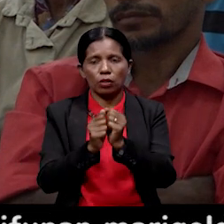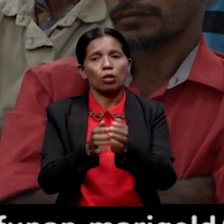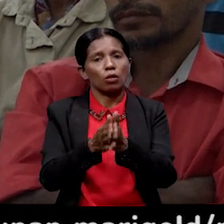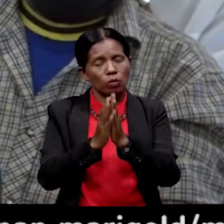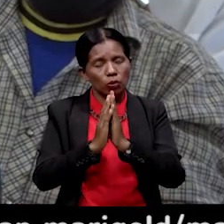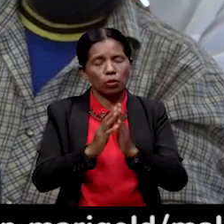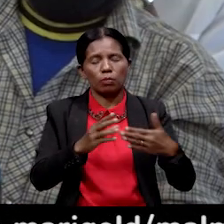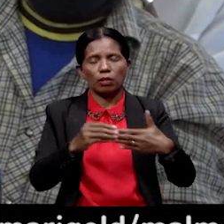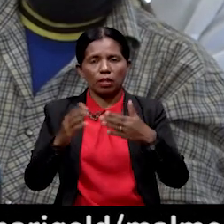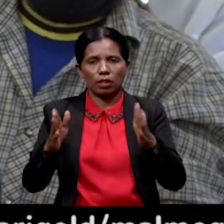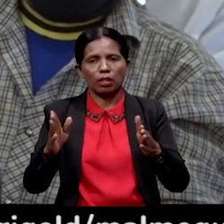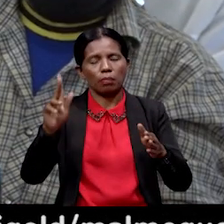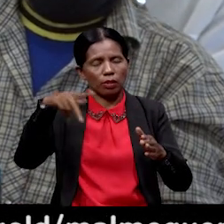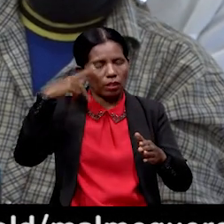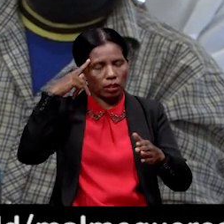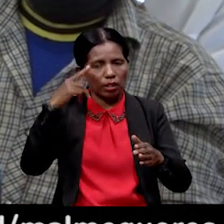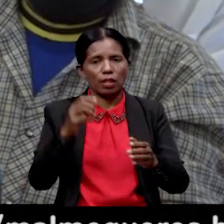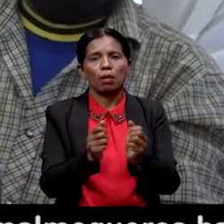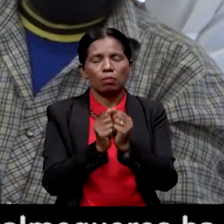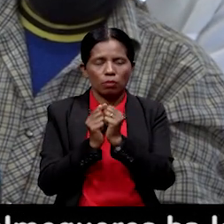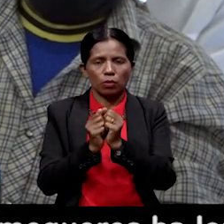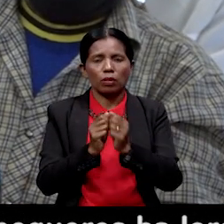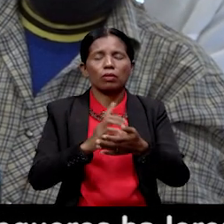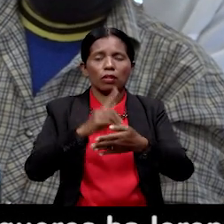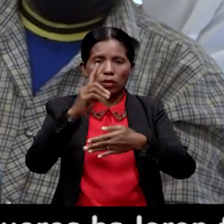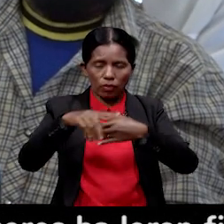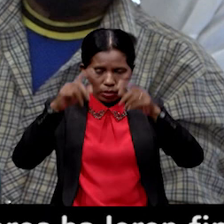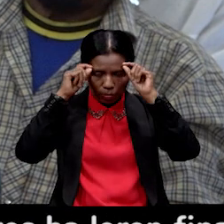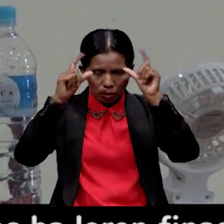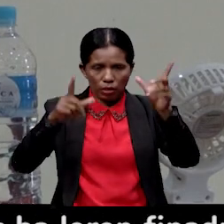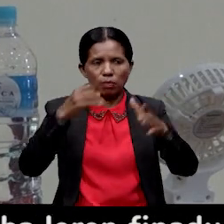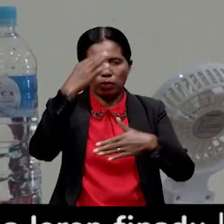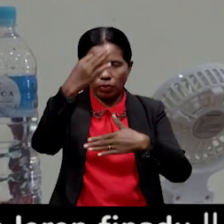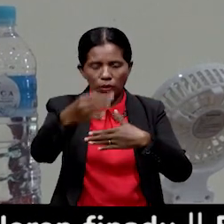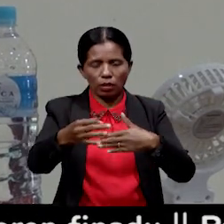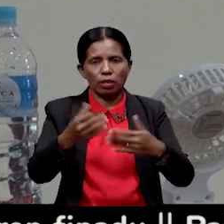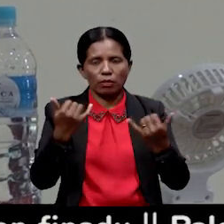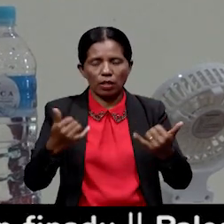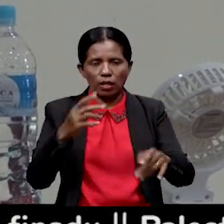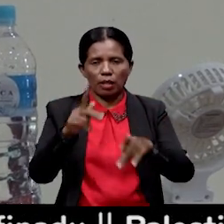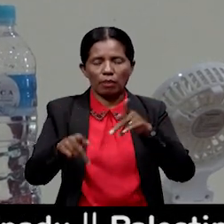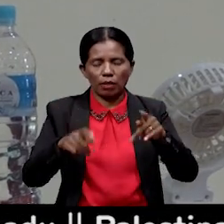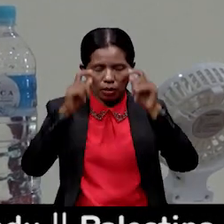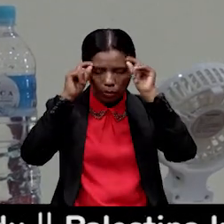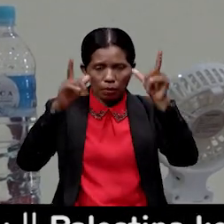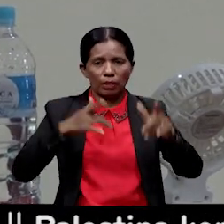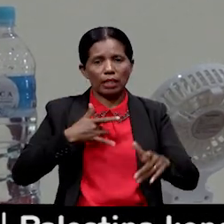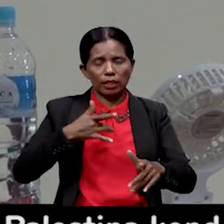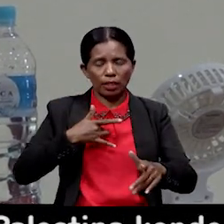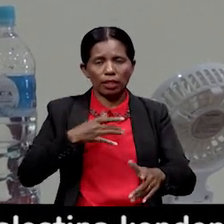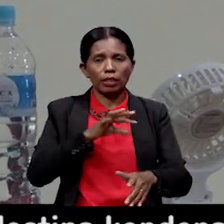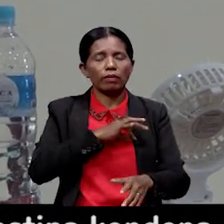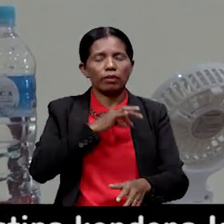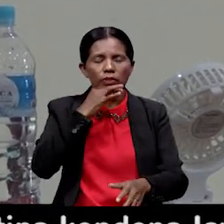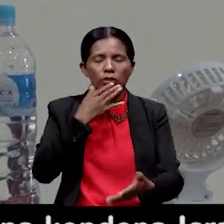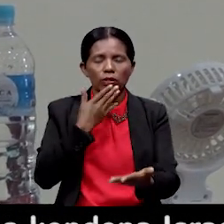politiku sira atu hamutu kori desenvolve Timor Leste ba oin nune povo Timor Leste bele senti benefisi husi ukun rasik an